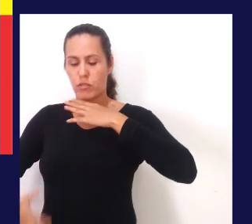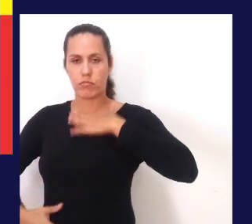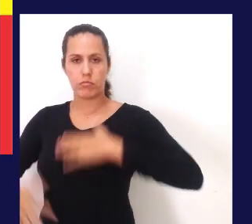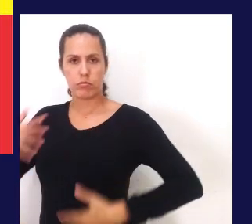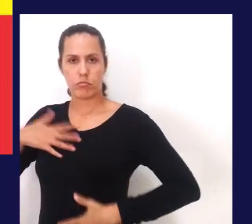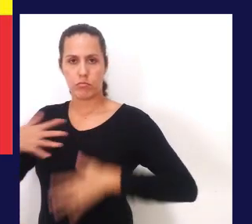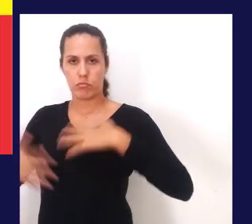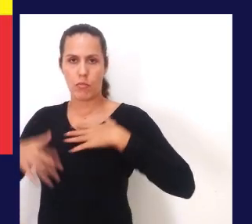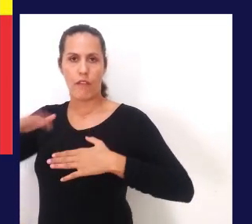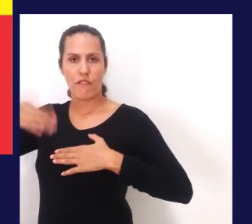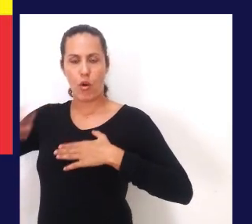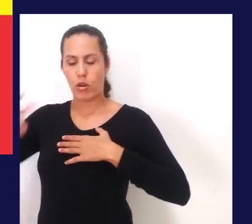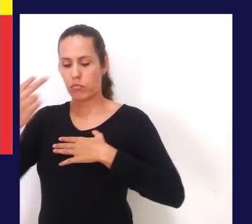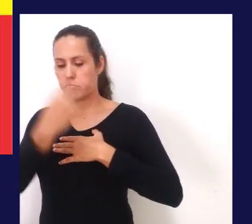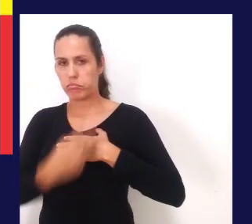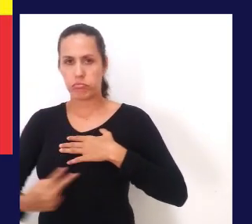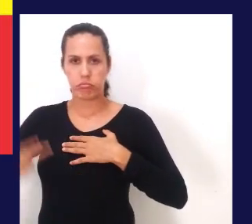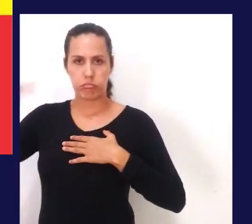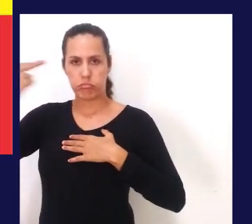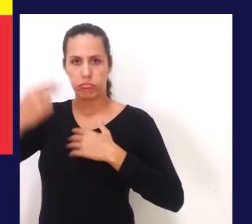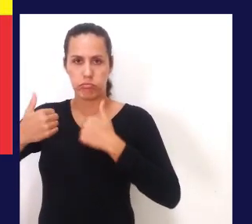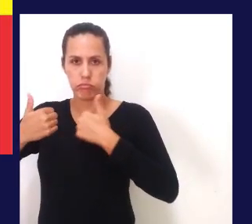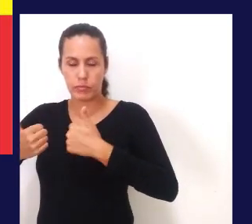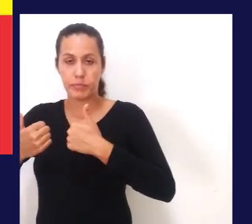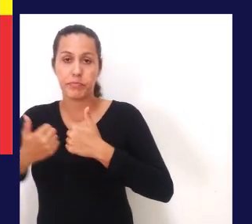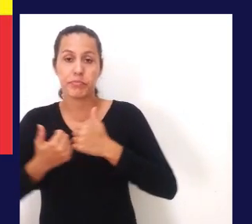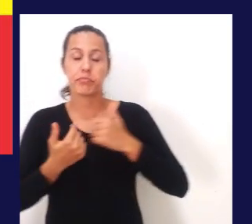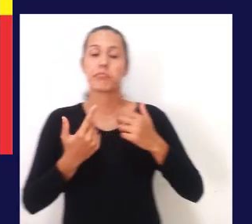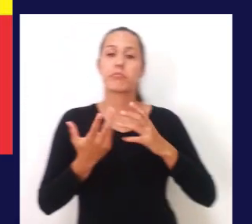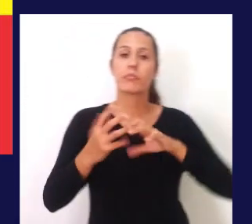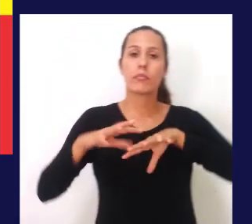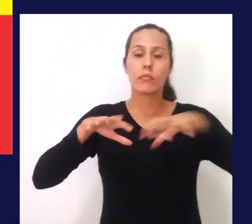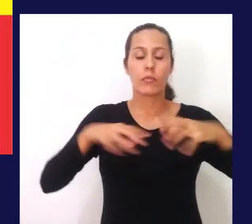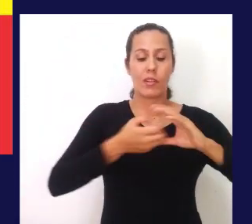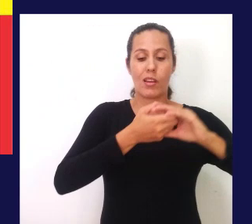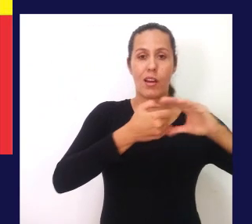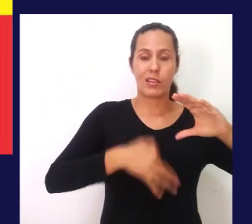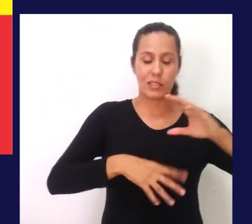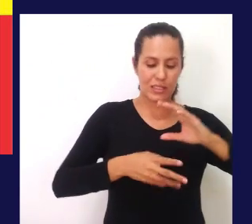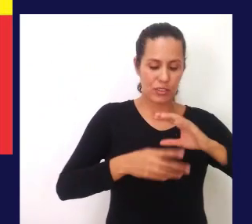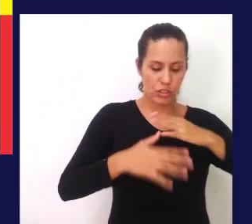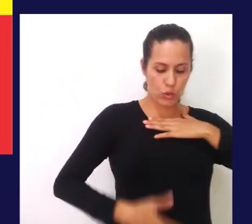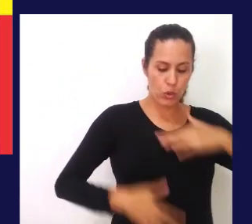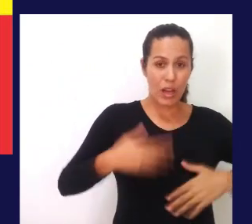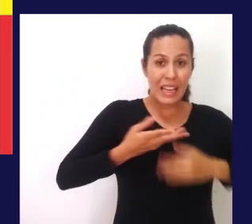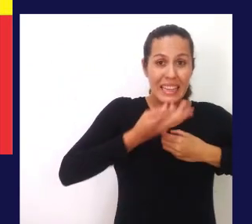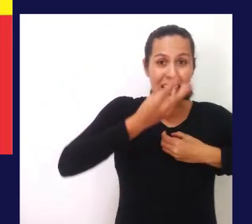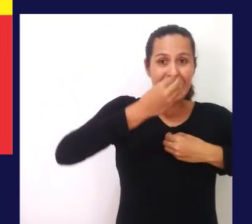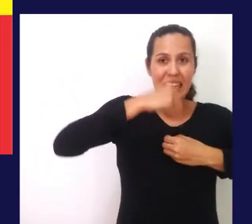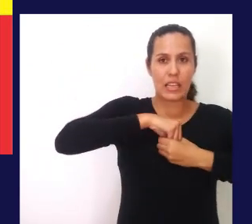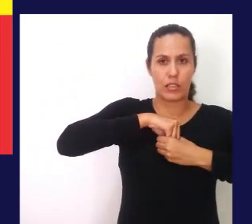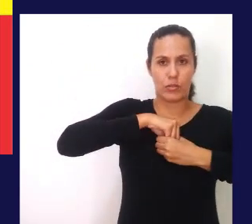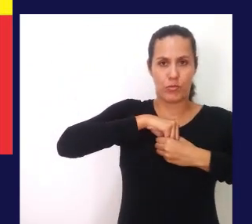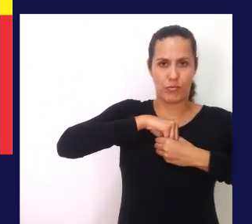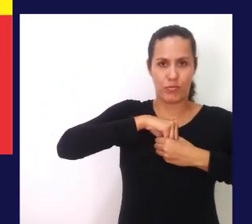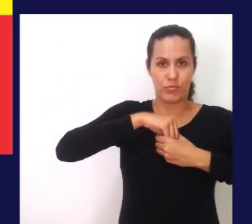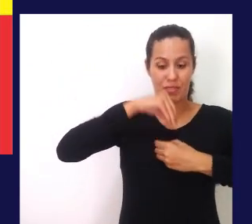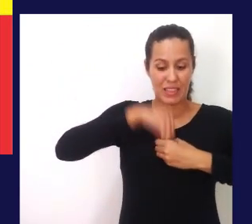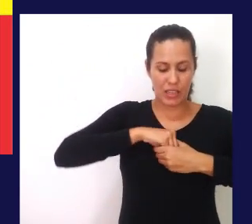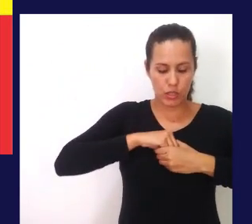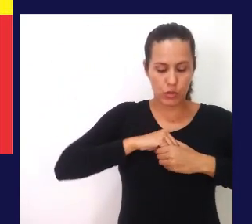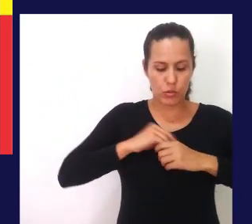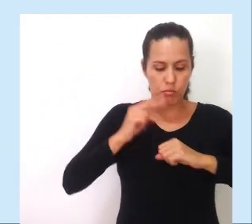externas, e o molde que é interno, que caracteriza as características que são internas, que estão dentro e não por